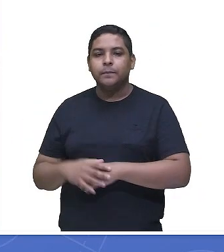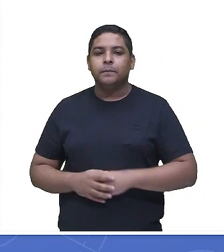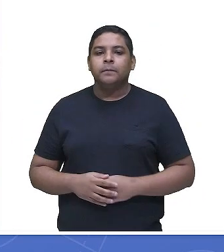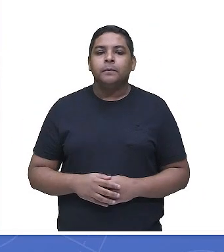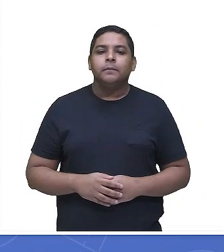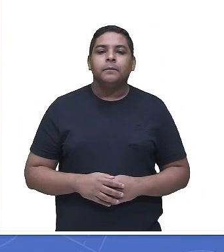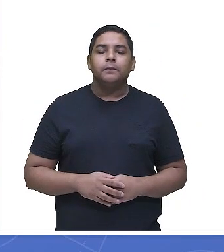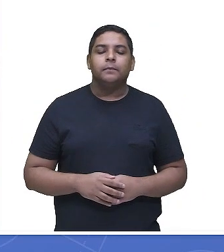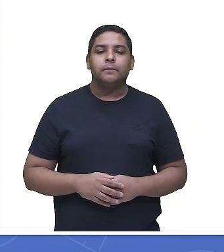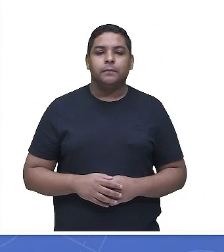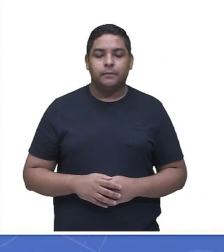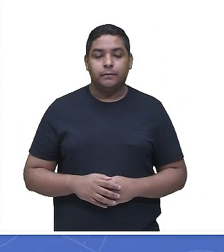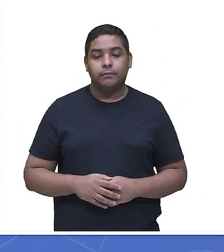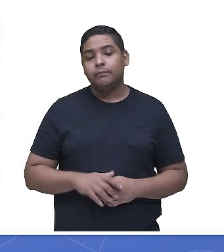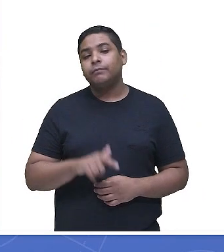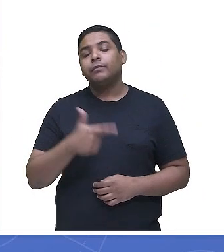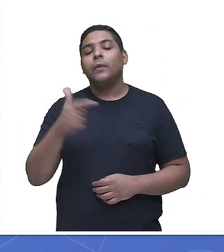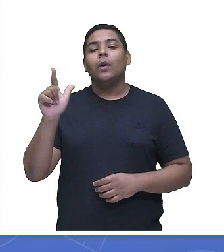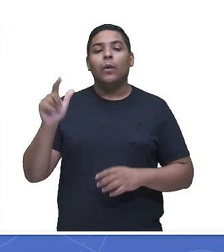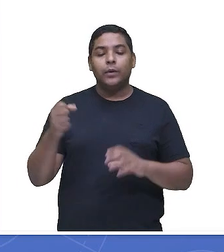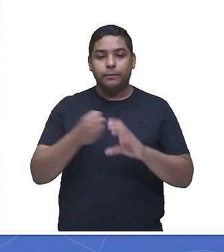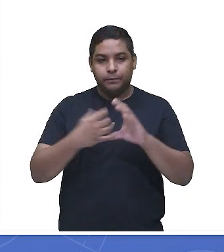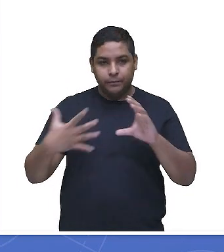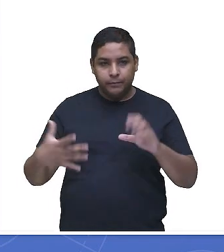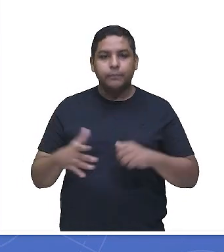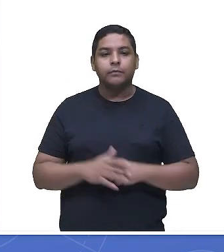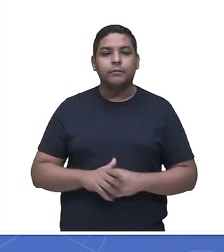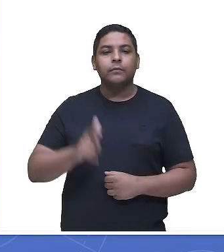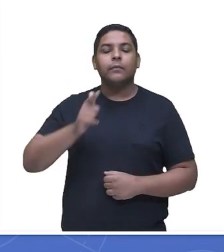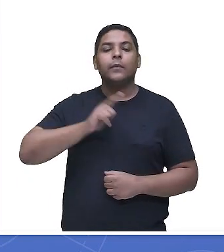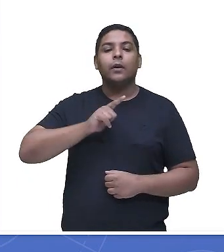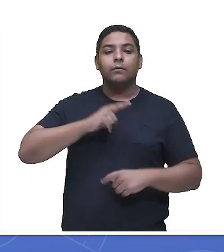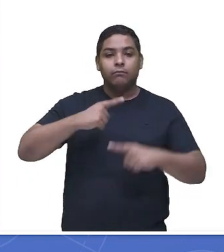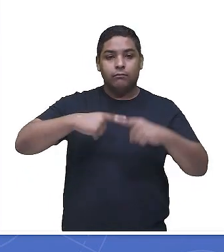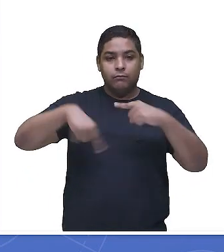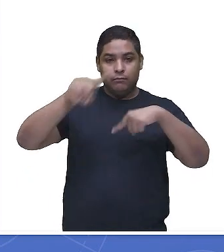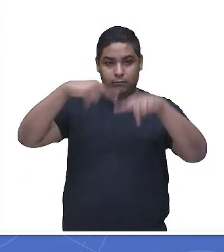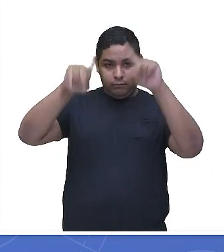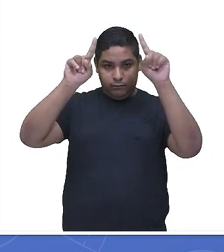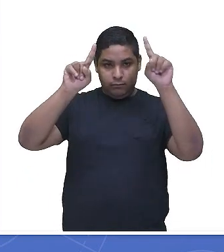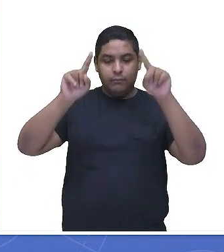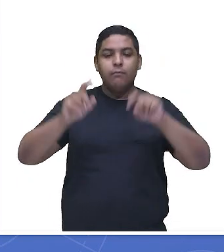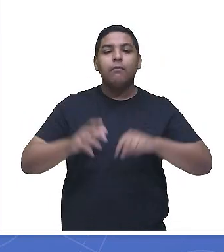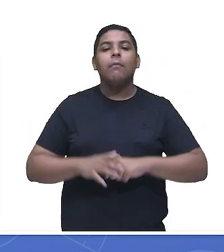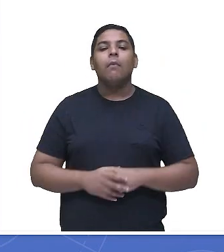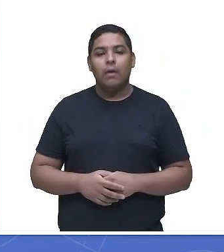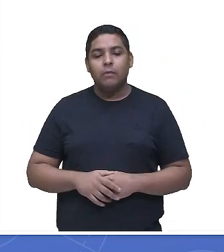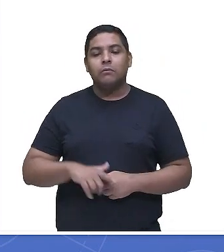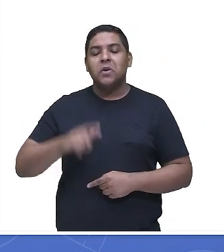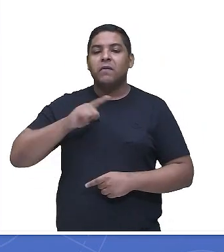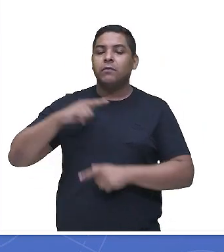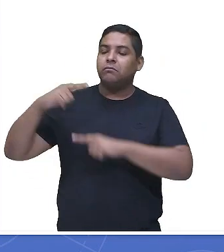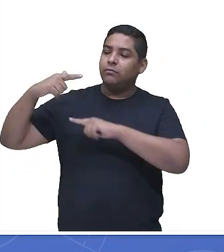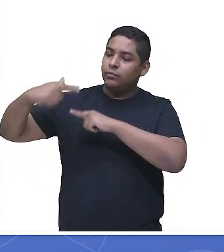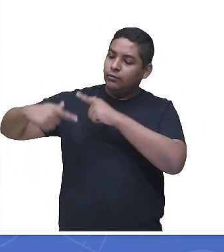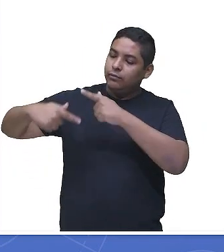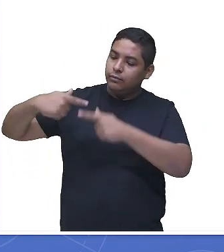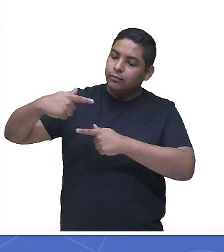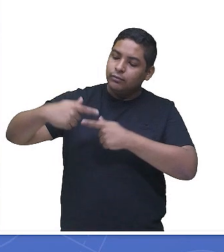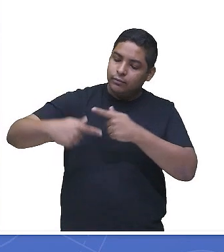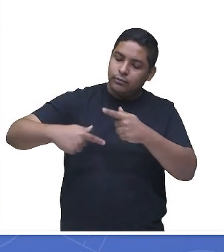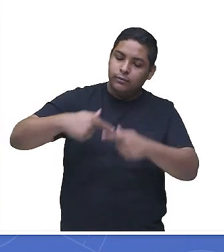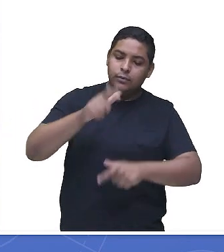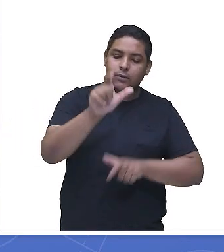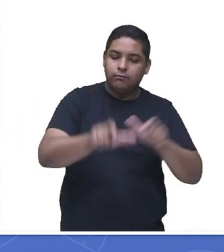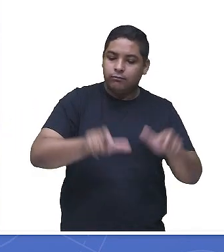aqui, outra característica é que os seres vivos evoluem. Ao longo das gerações, os seres vivos eles vão mudando, tá? E